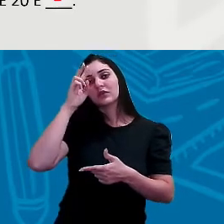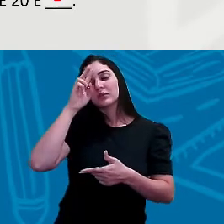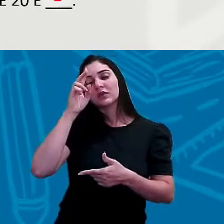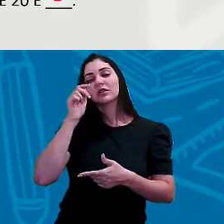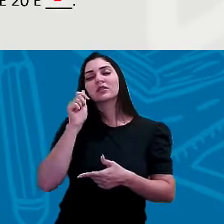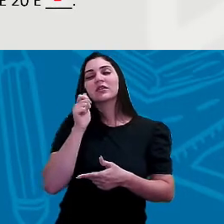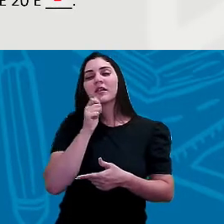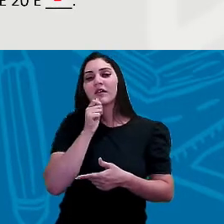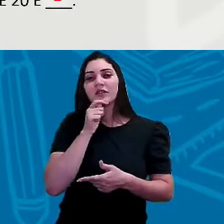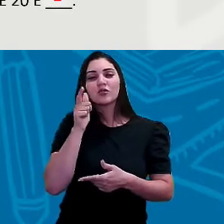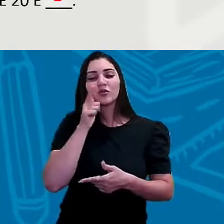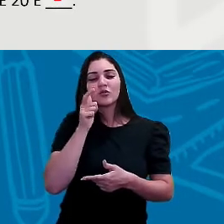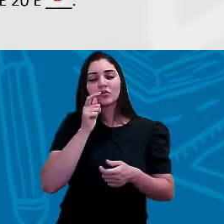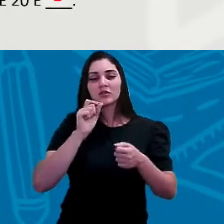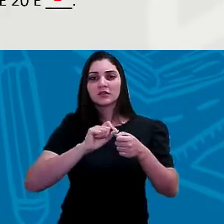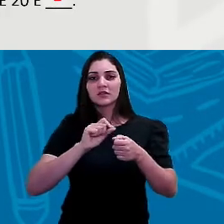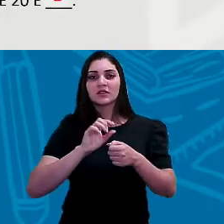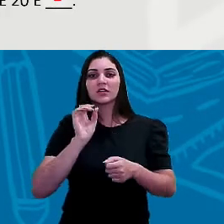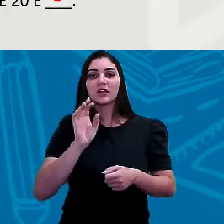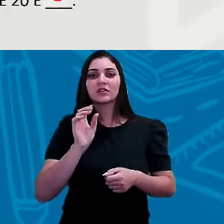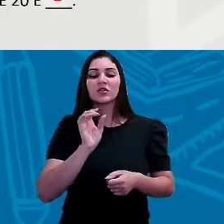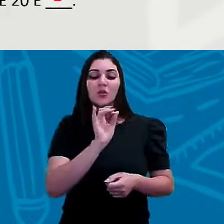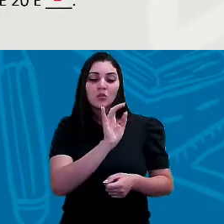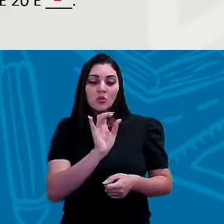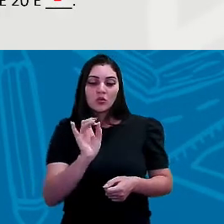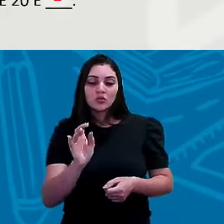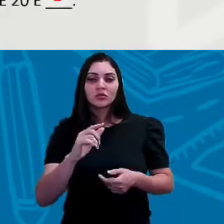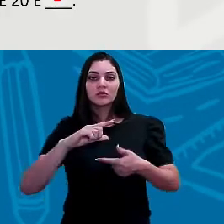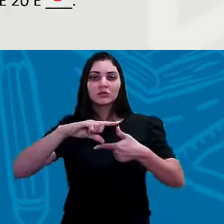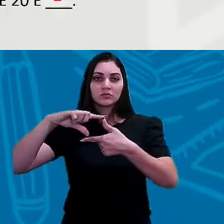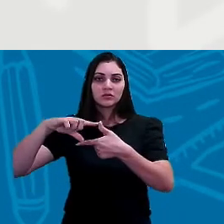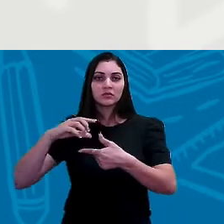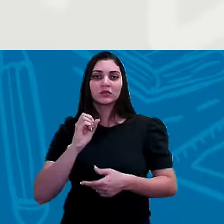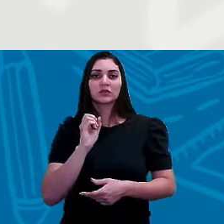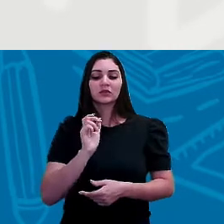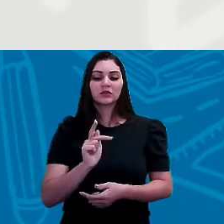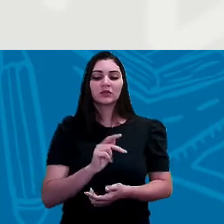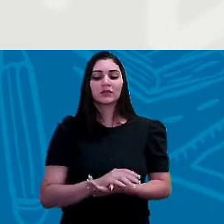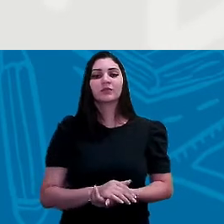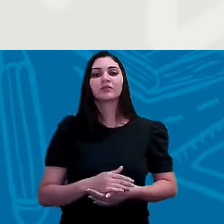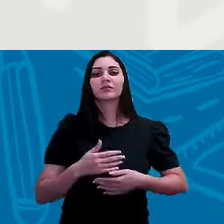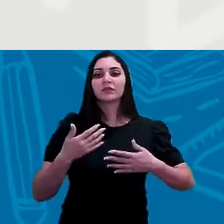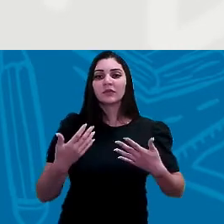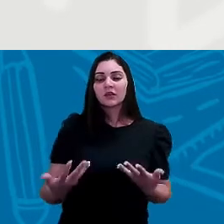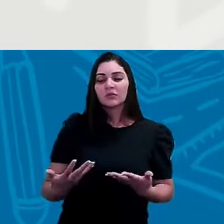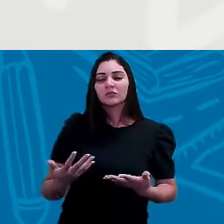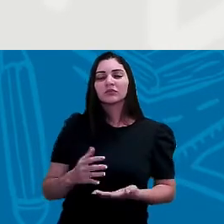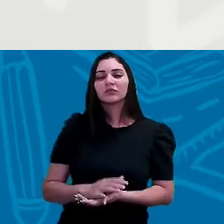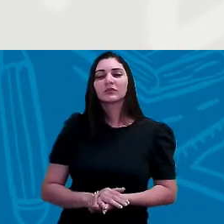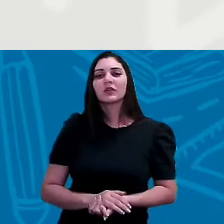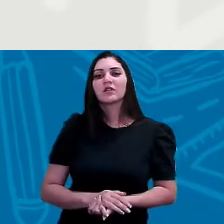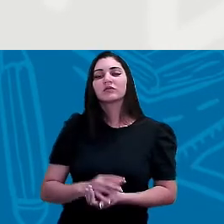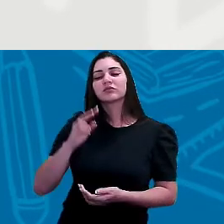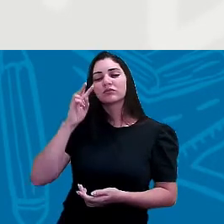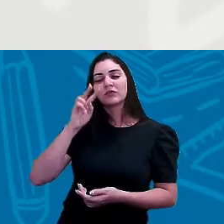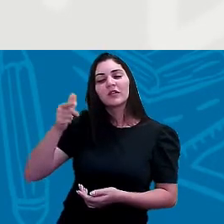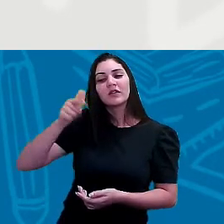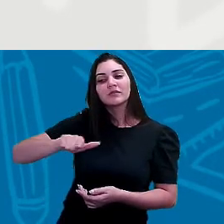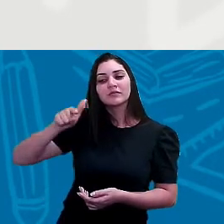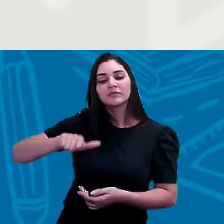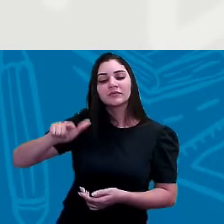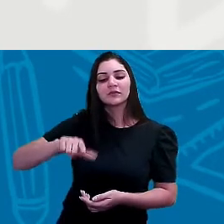consegue fazer, é só contar o quadradinho, tá bom? Então, vamos só revisar um